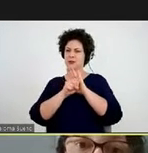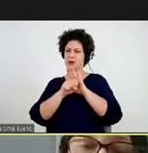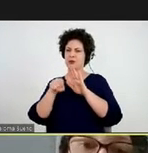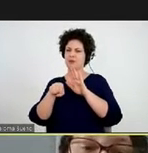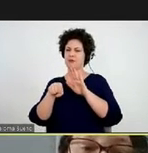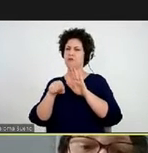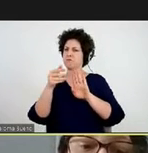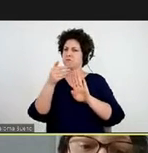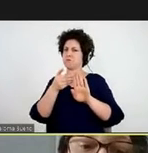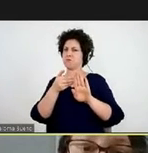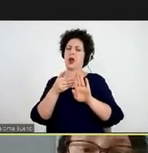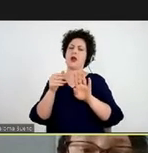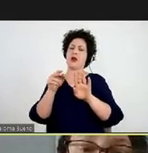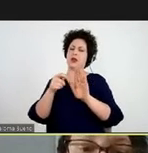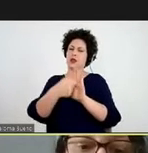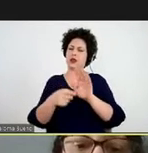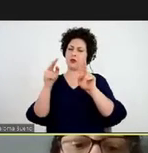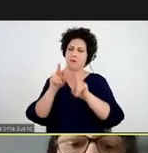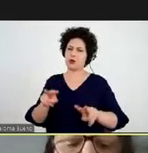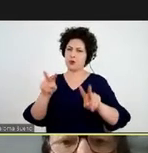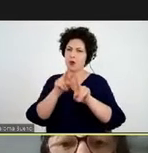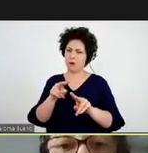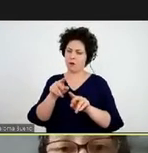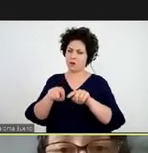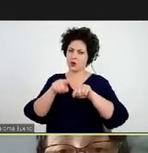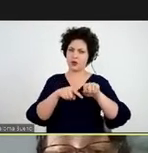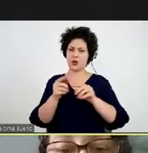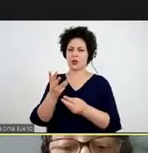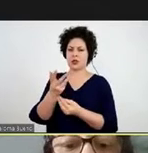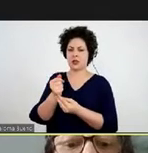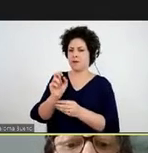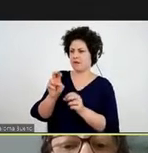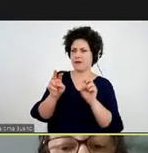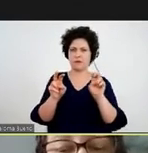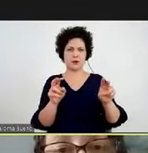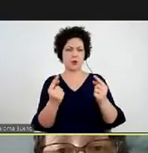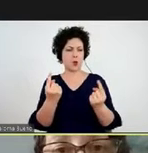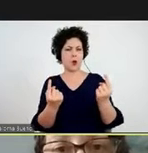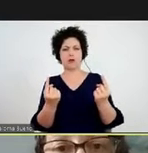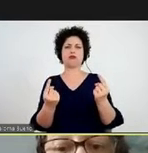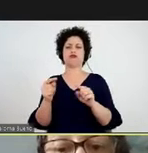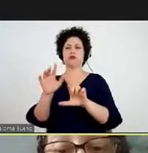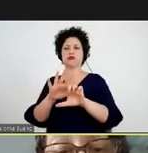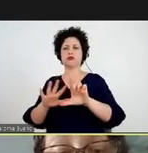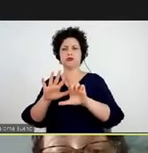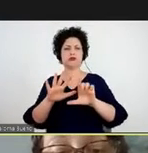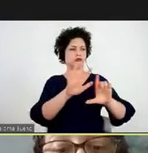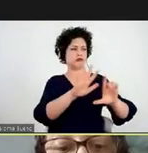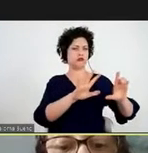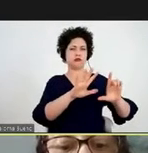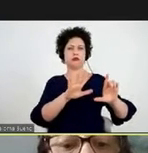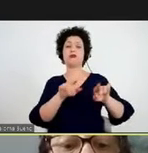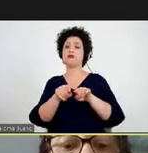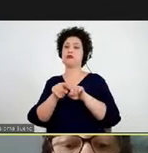nesses textos visuais, nesses objetos de arte, e verificar, então, quais as imagens da arte e da